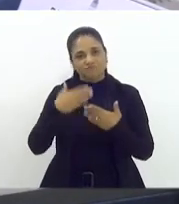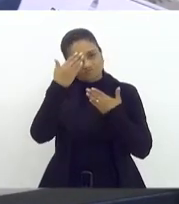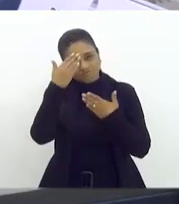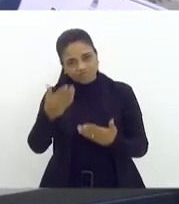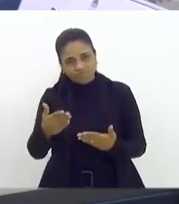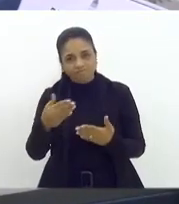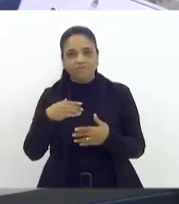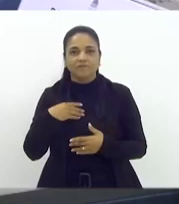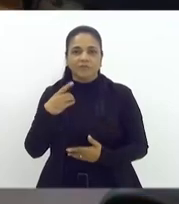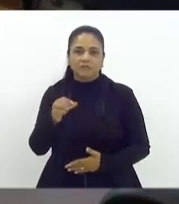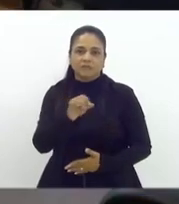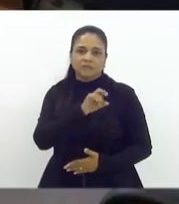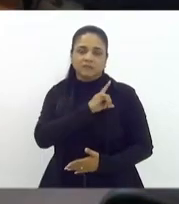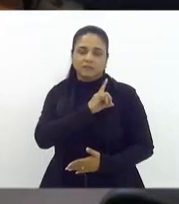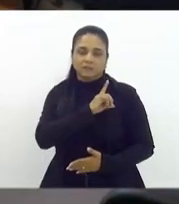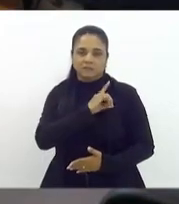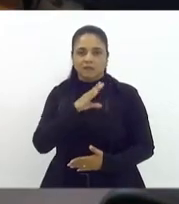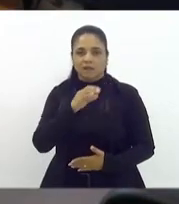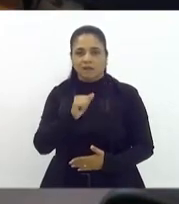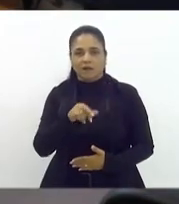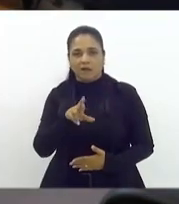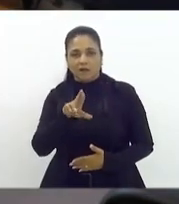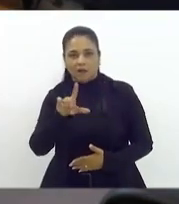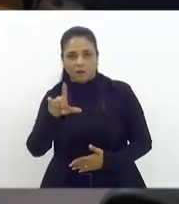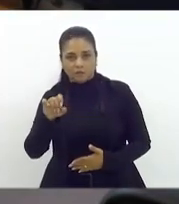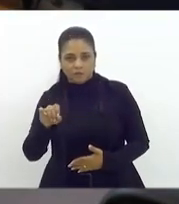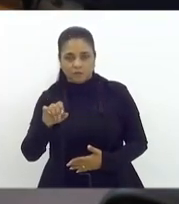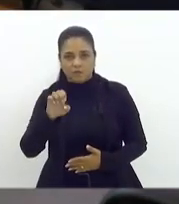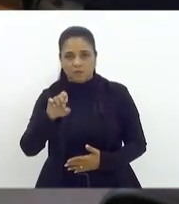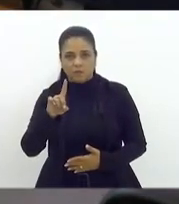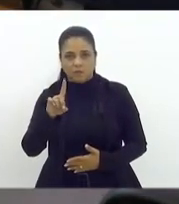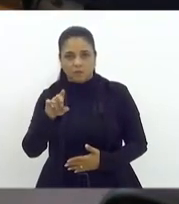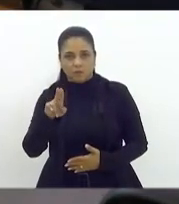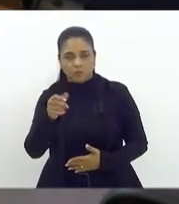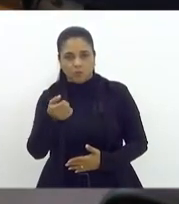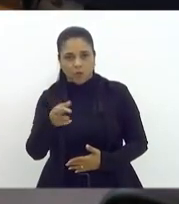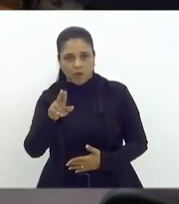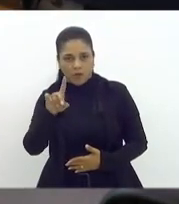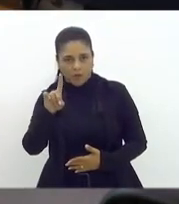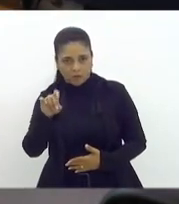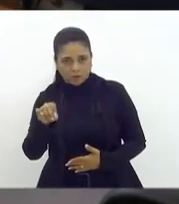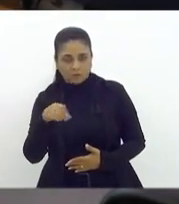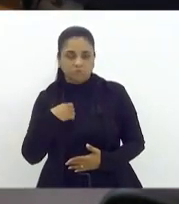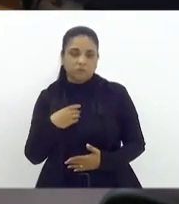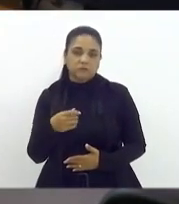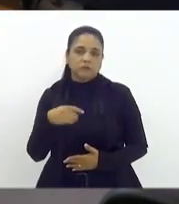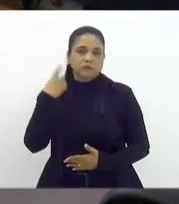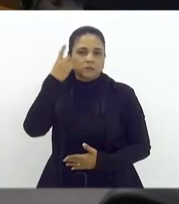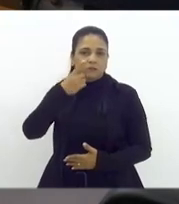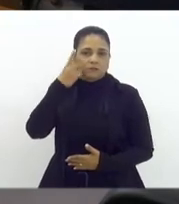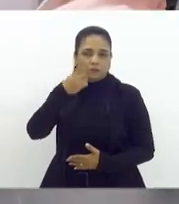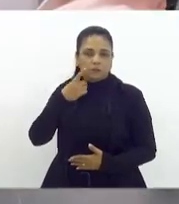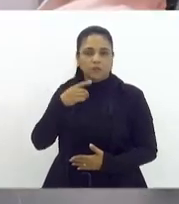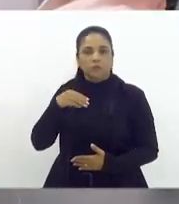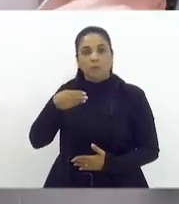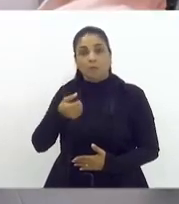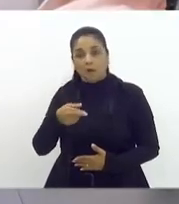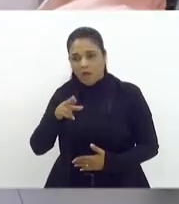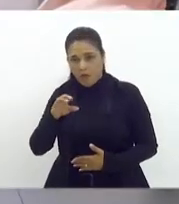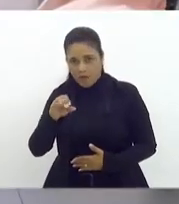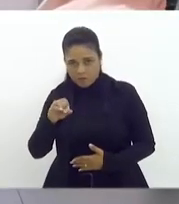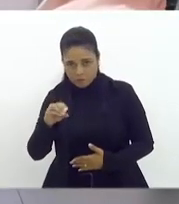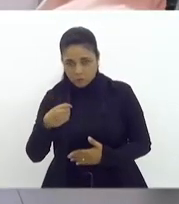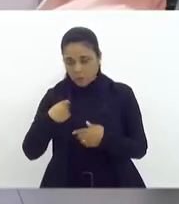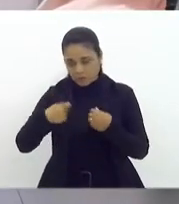e obrigado Carlos Eduardo é deputado é Precisou se retirar